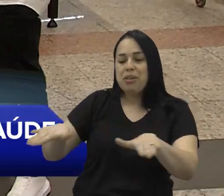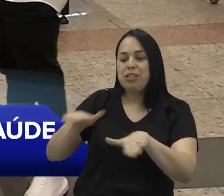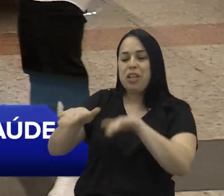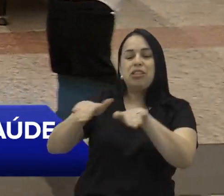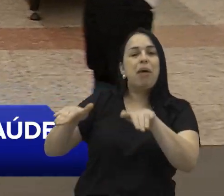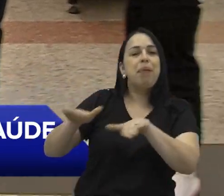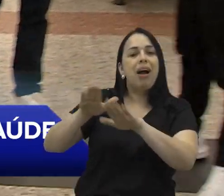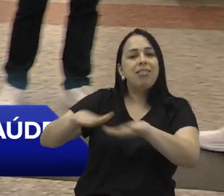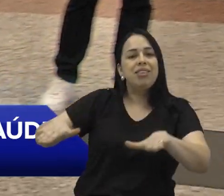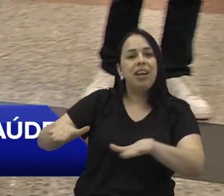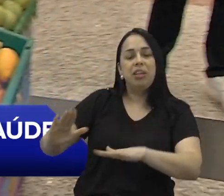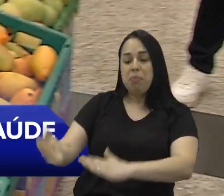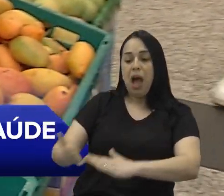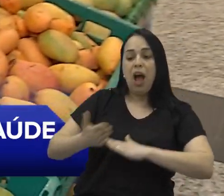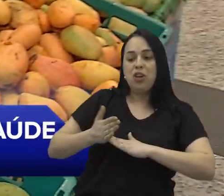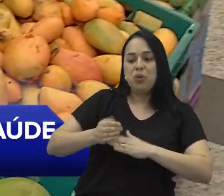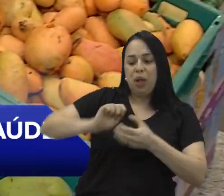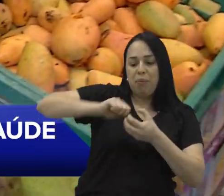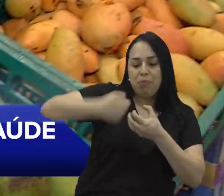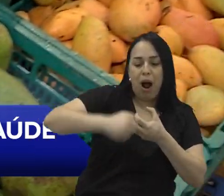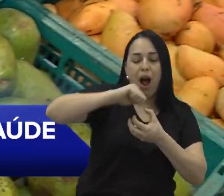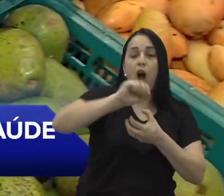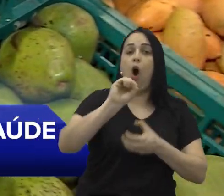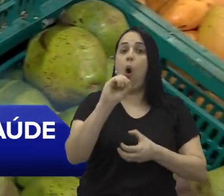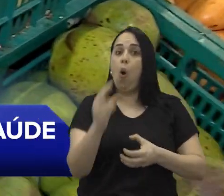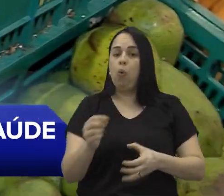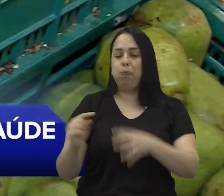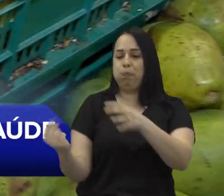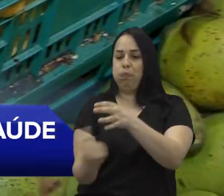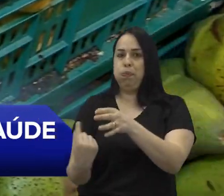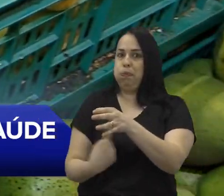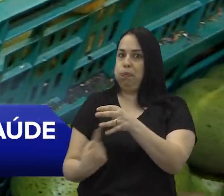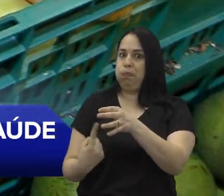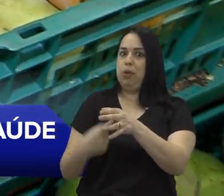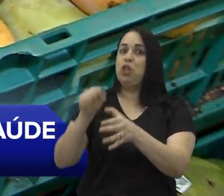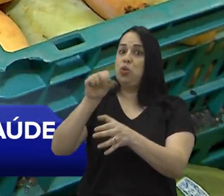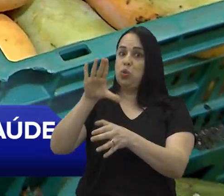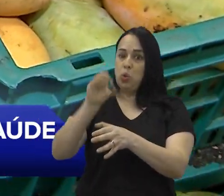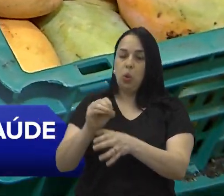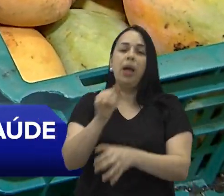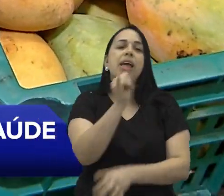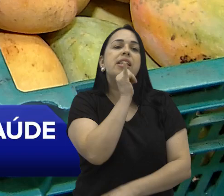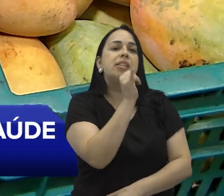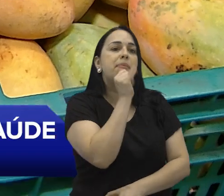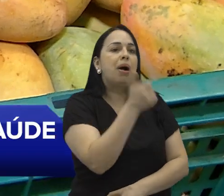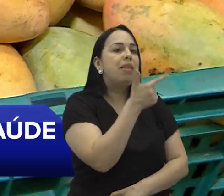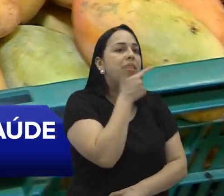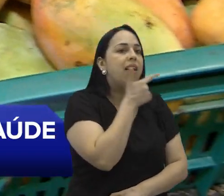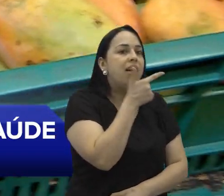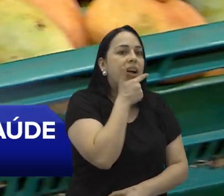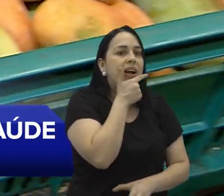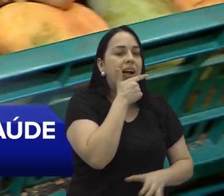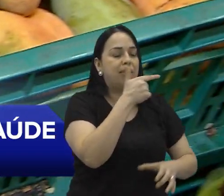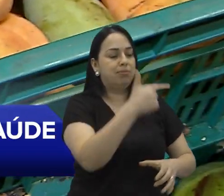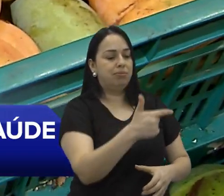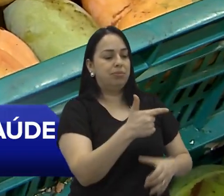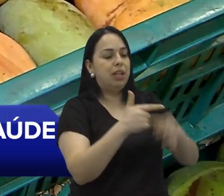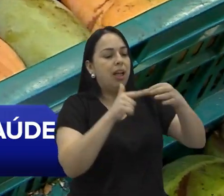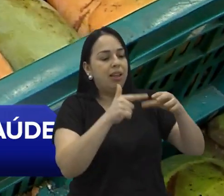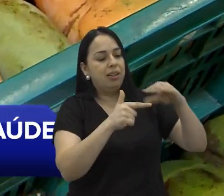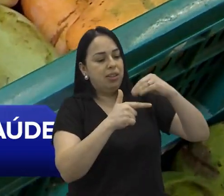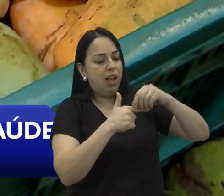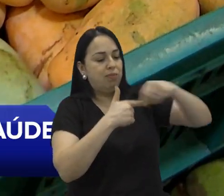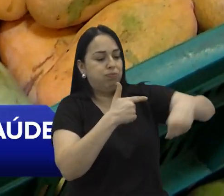brincadeira você fazer com as crianças, ajudar ela a descascar ali, ajudar ela a bater no suco. Então a própria manga dá pra gente fazer o chá da